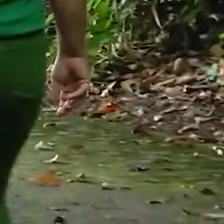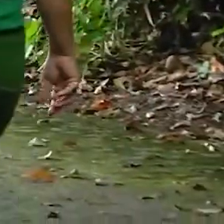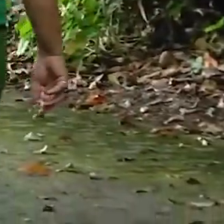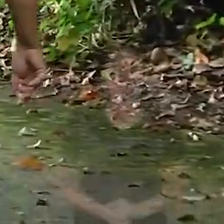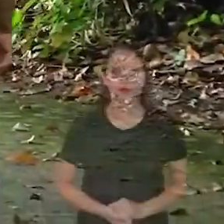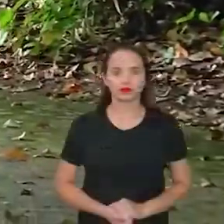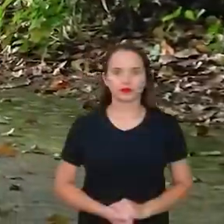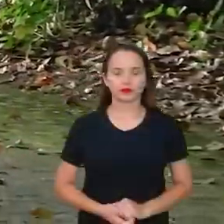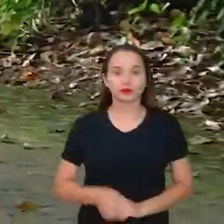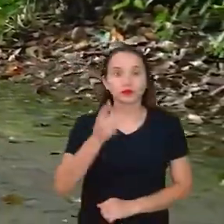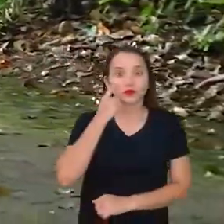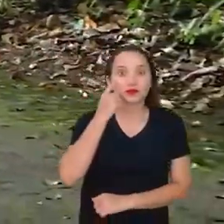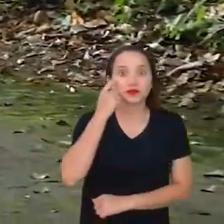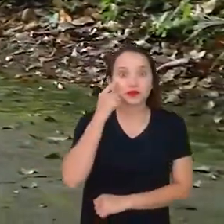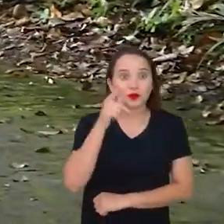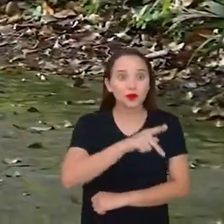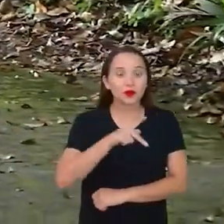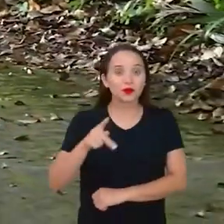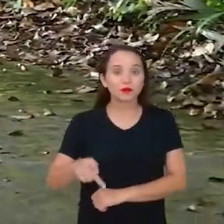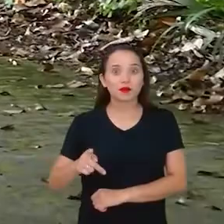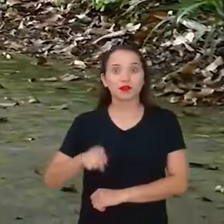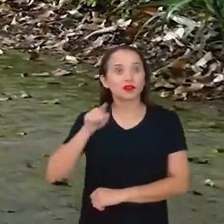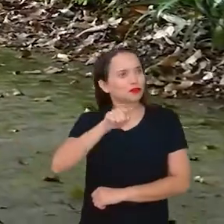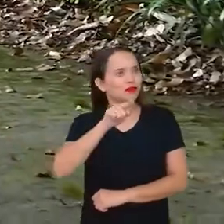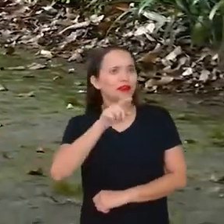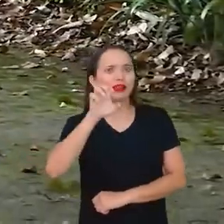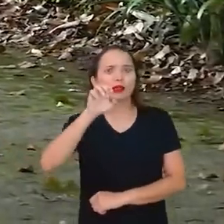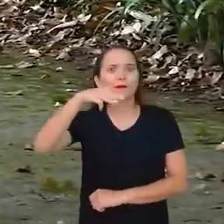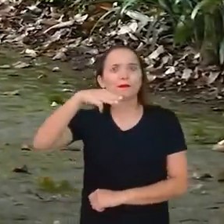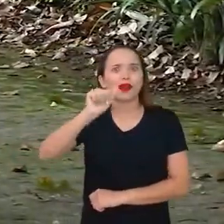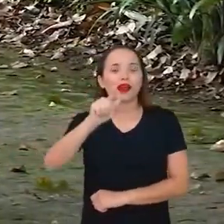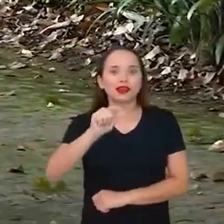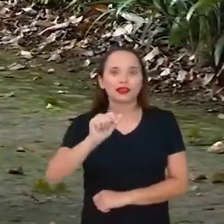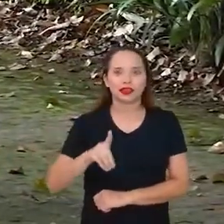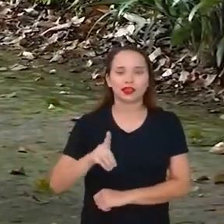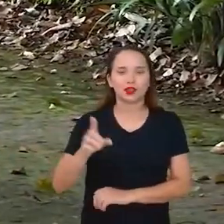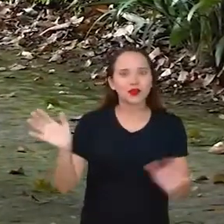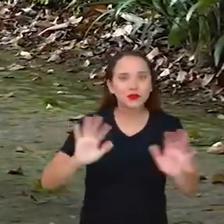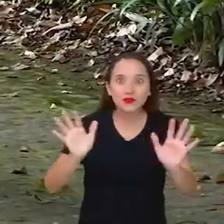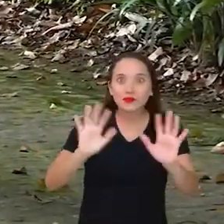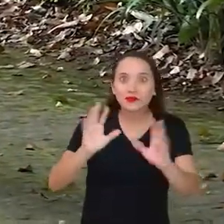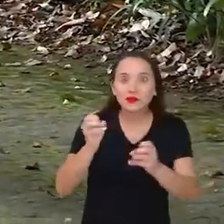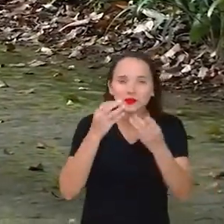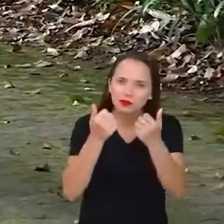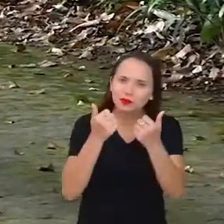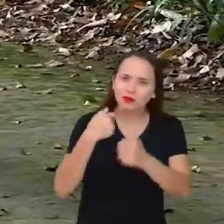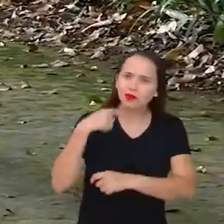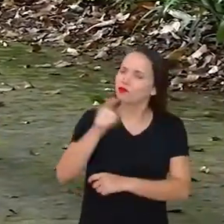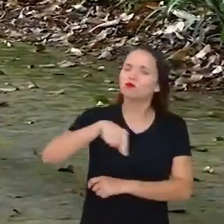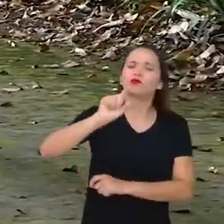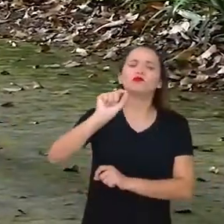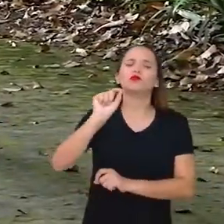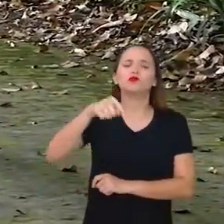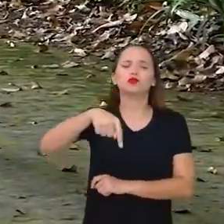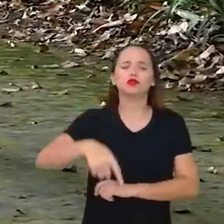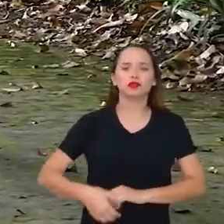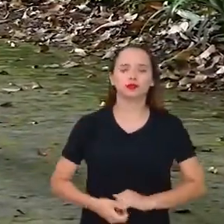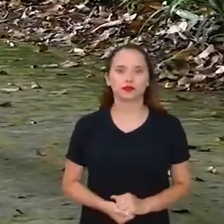Olha professora linda Olá estudantes O que vocês estão fazendo aqui